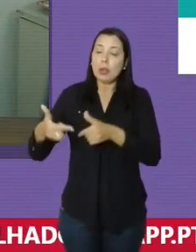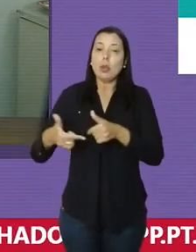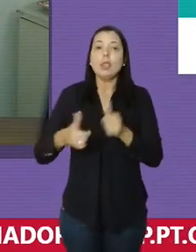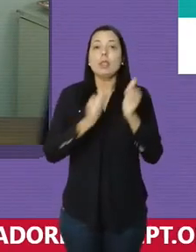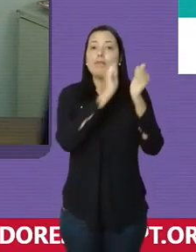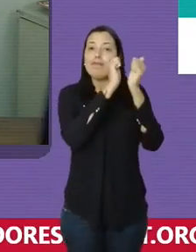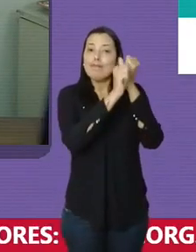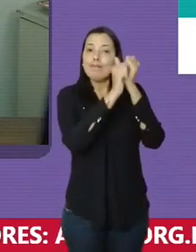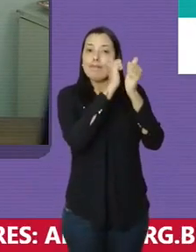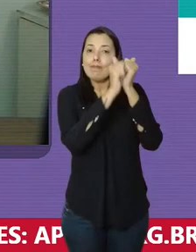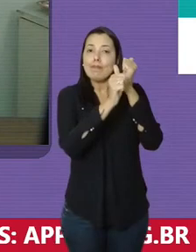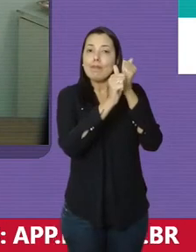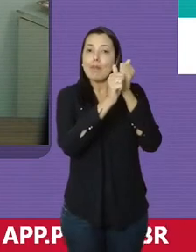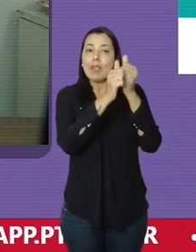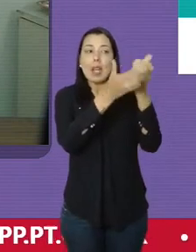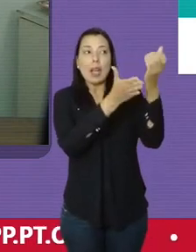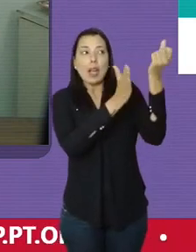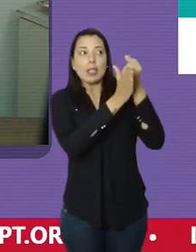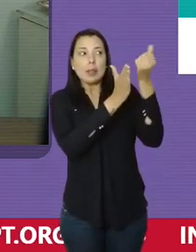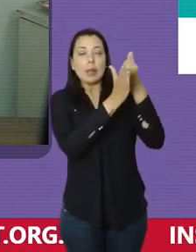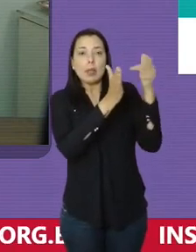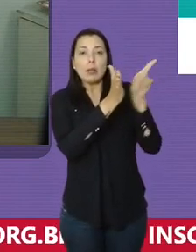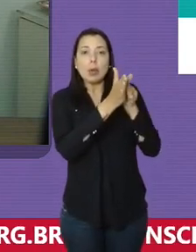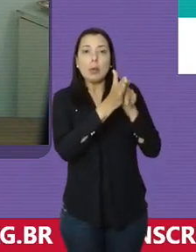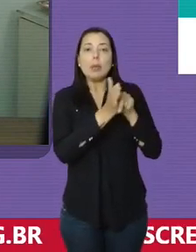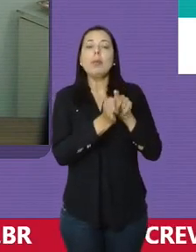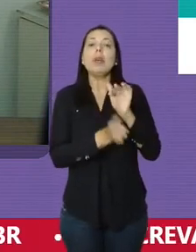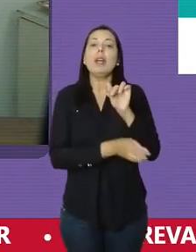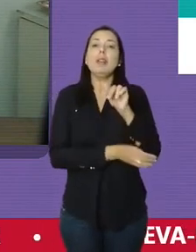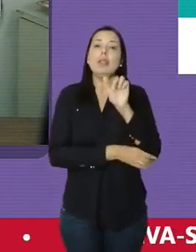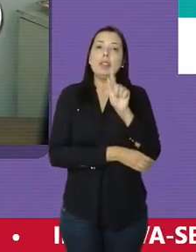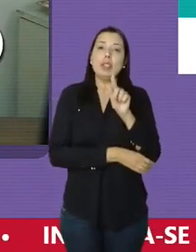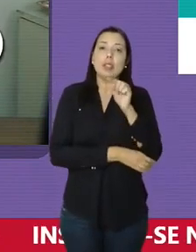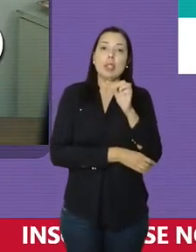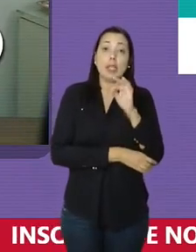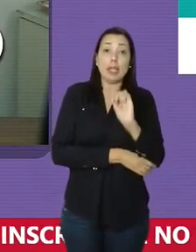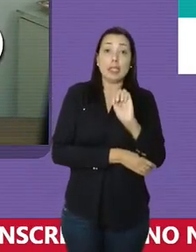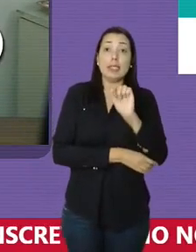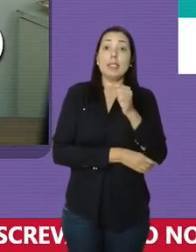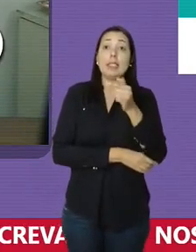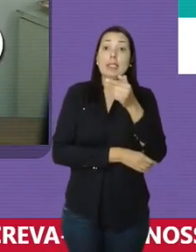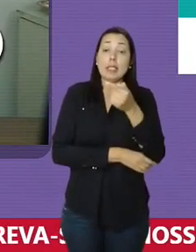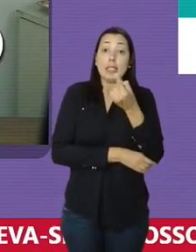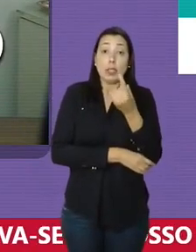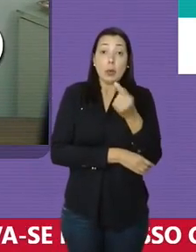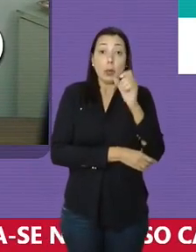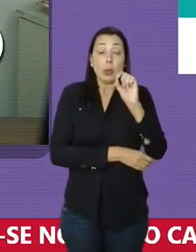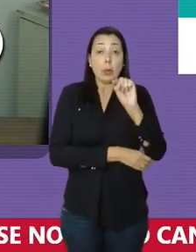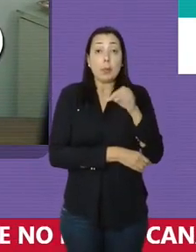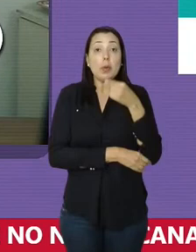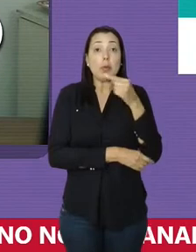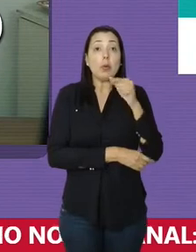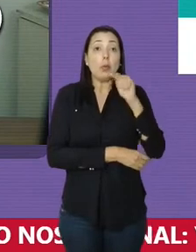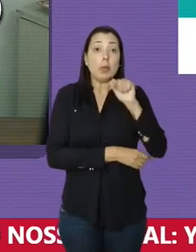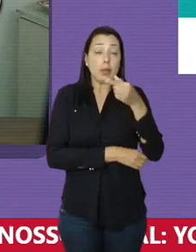domésticas recebendo fundo de garantia subiu de 71 mil em 2001